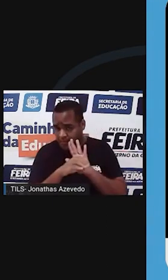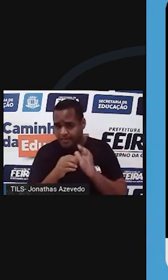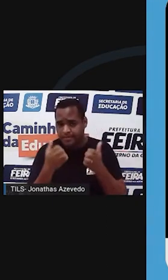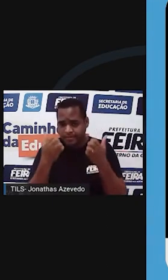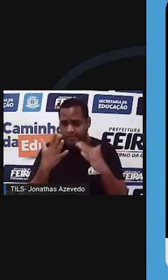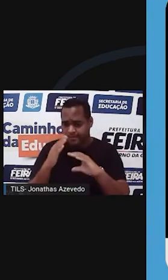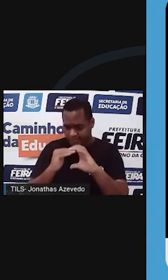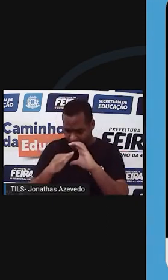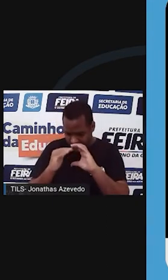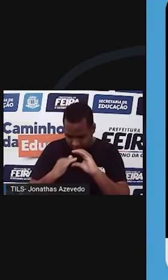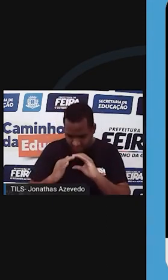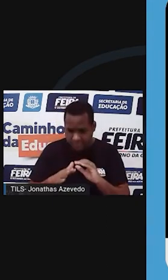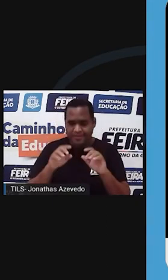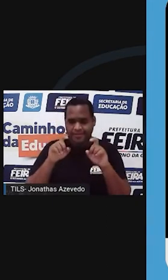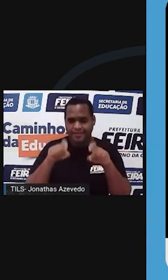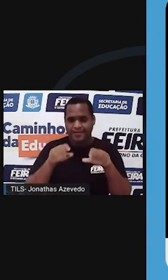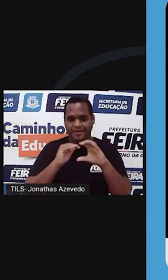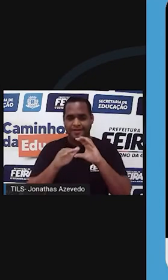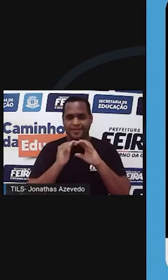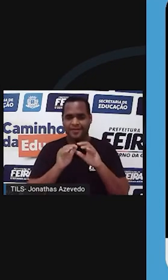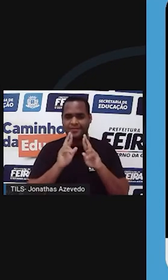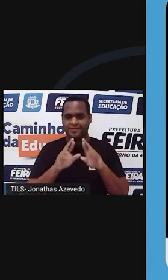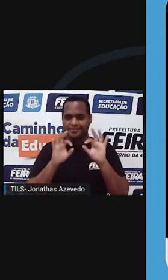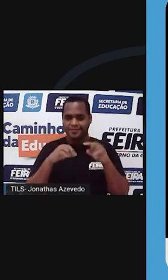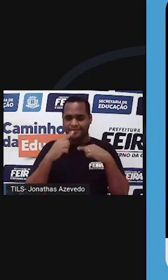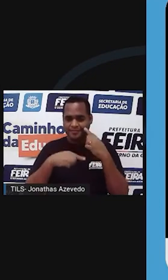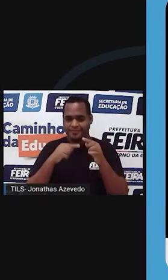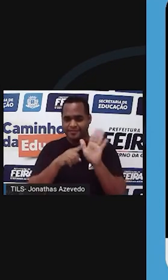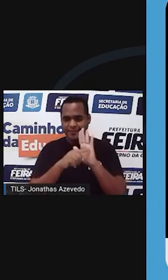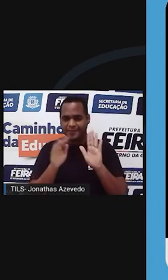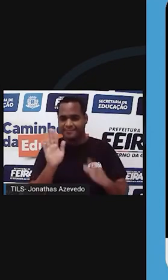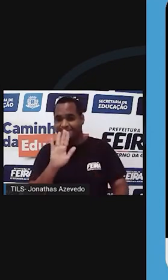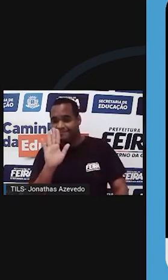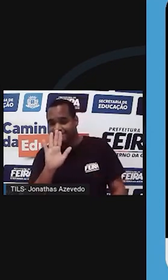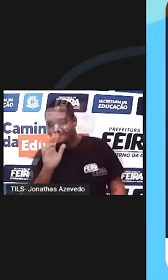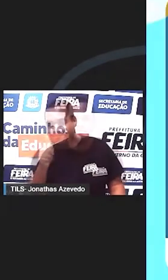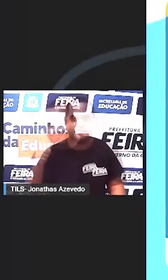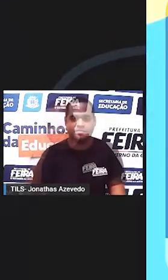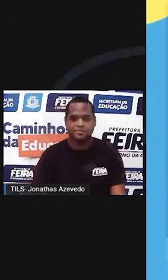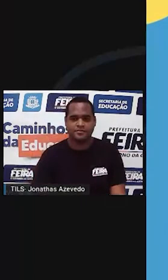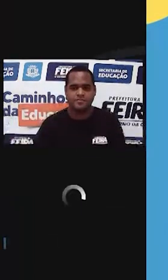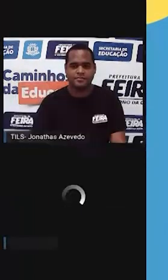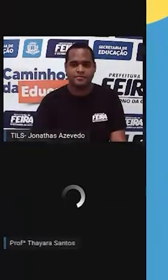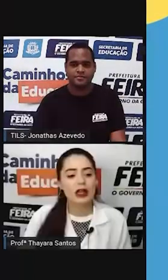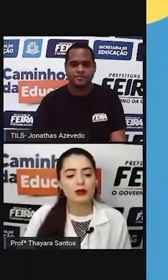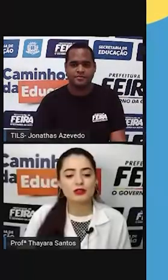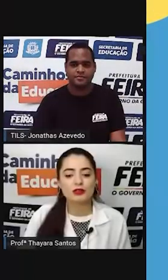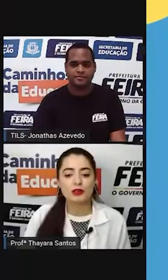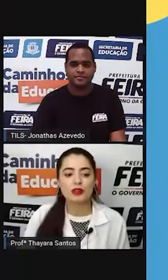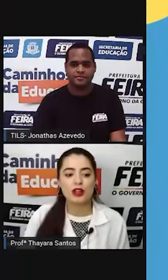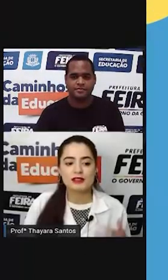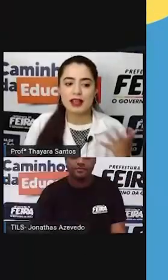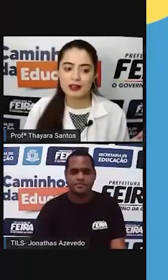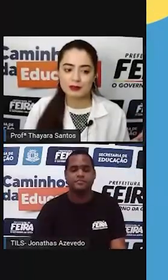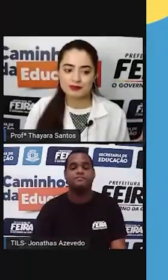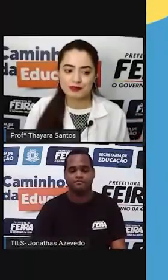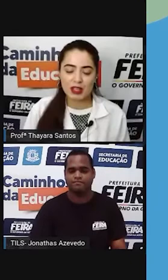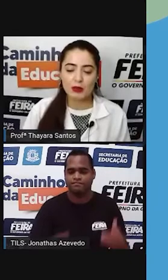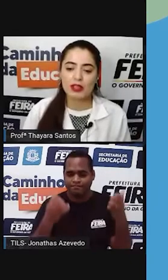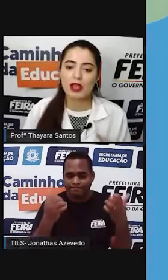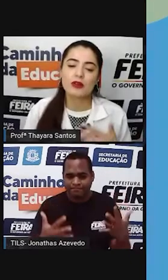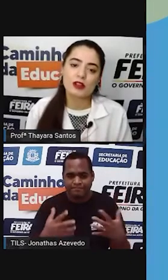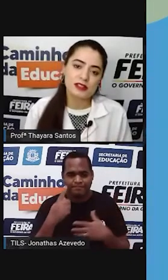eu estou respondendo todos os comentários. Eu vejo vocês no próximo vídeo. Um beijo e tchau! É construir um glossário.